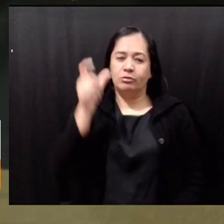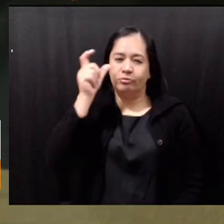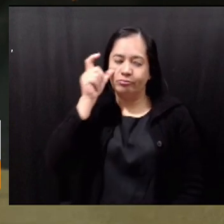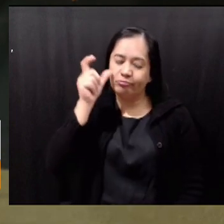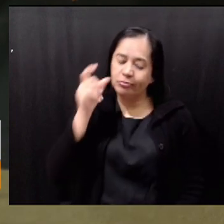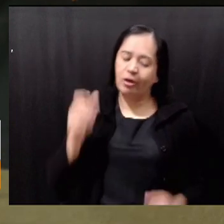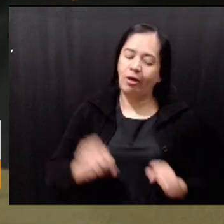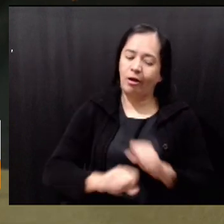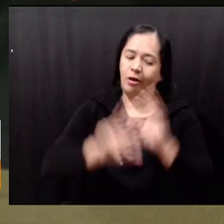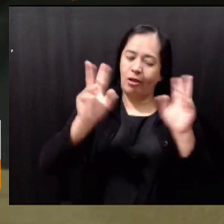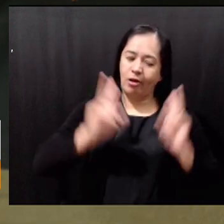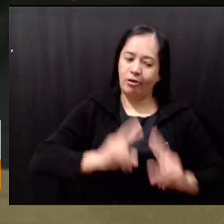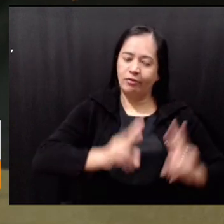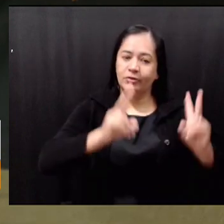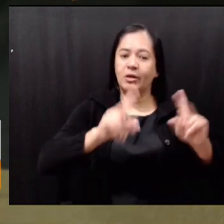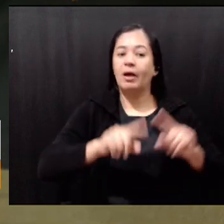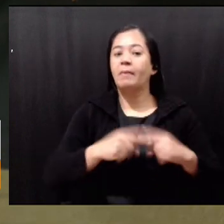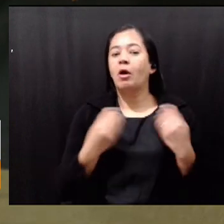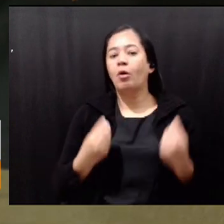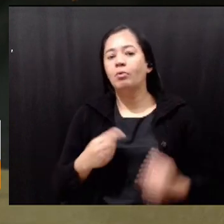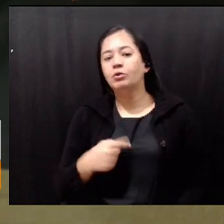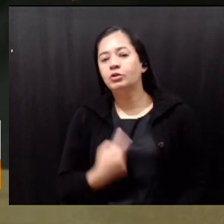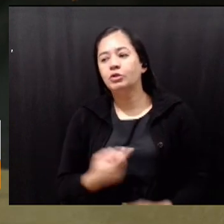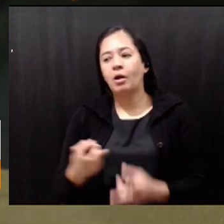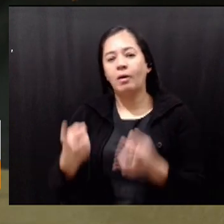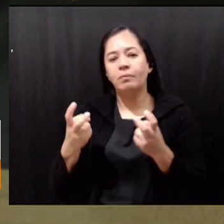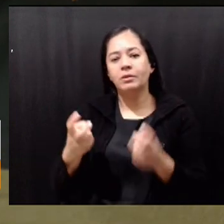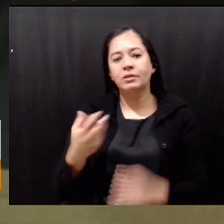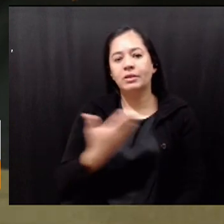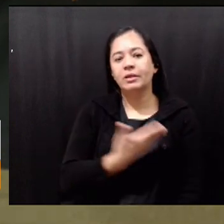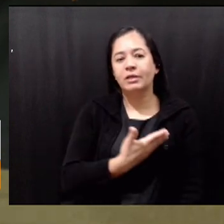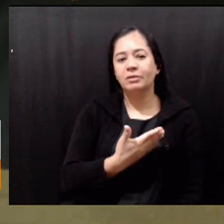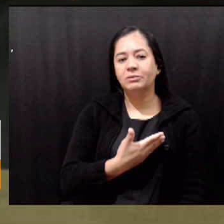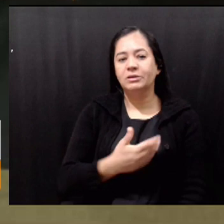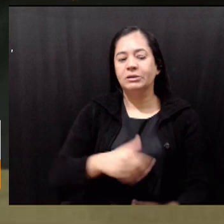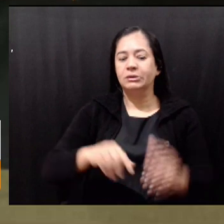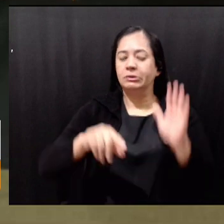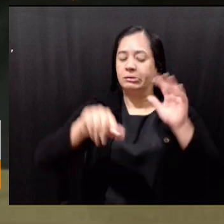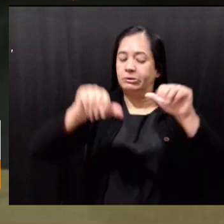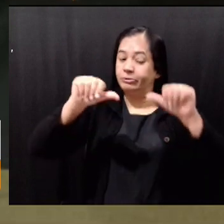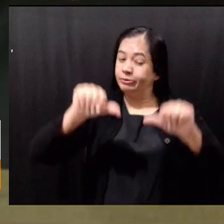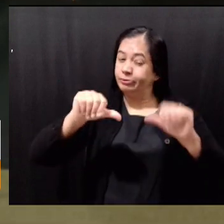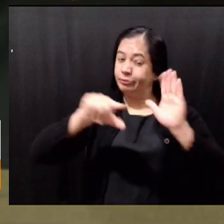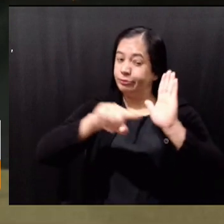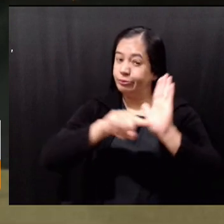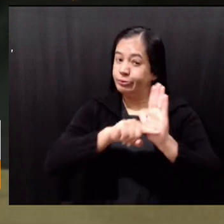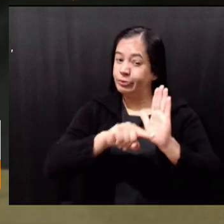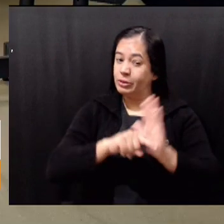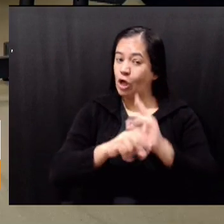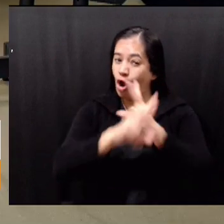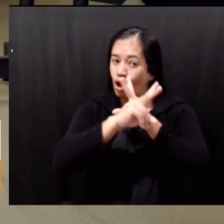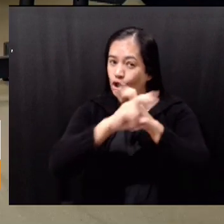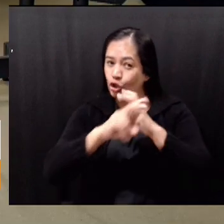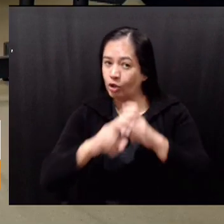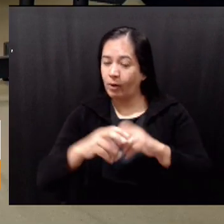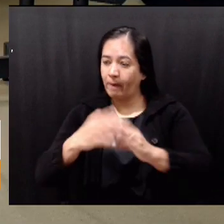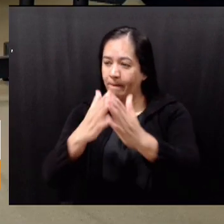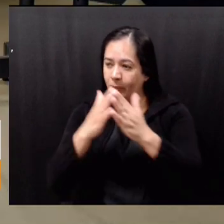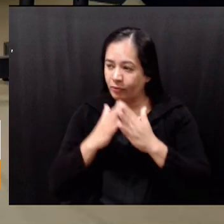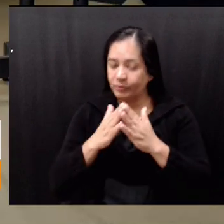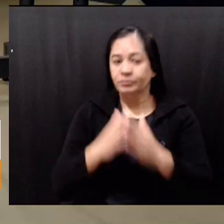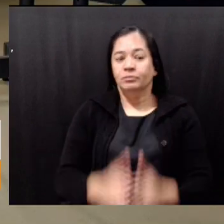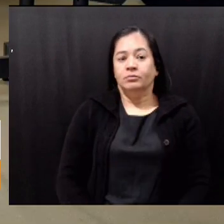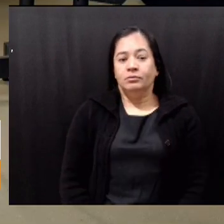Agora, como que a gente percebe que essa amizade ela não está fazendo bem, que essa amizade está sendo tóxica? Por favor, vamos lá.